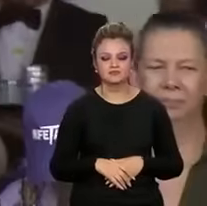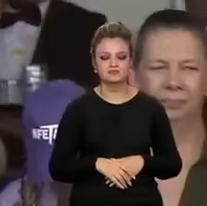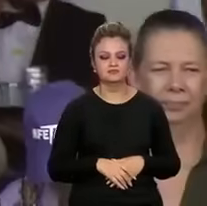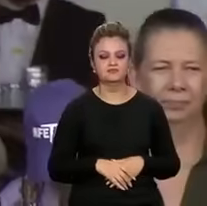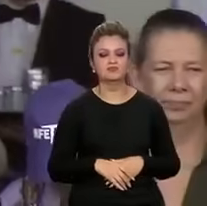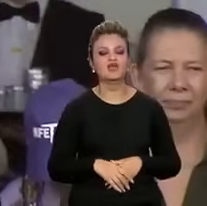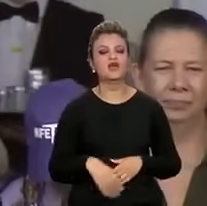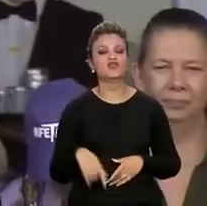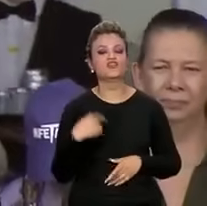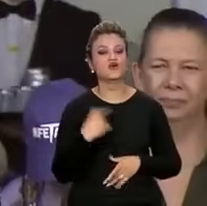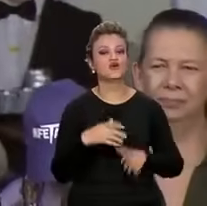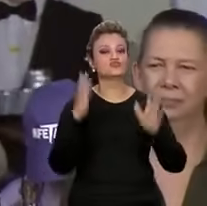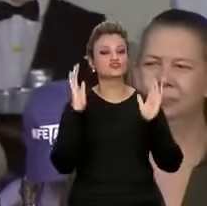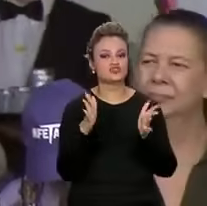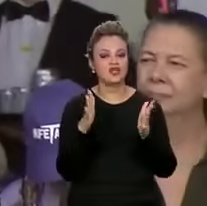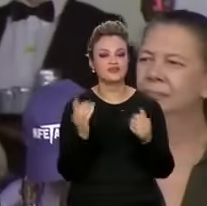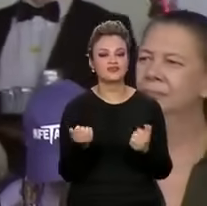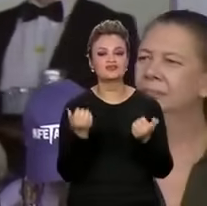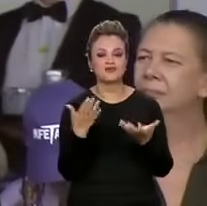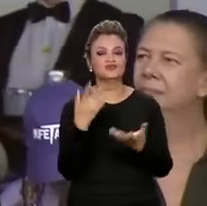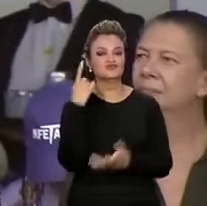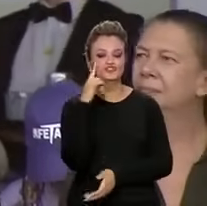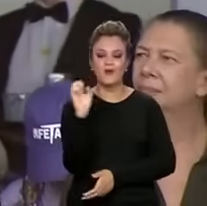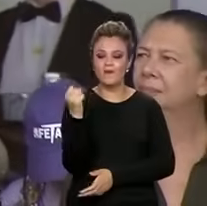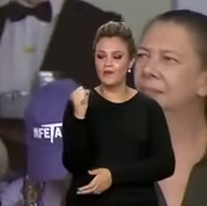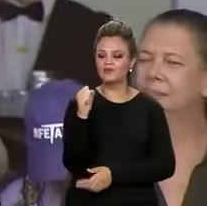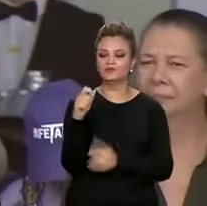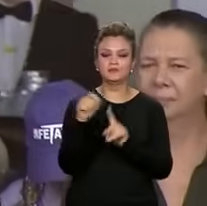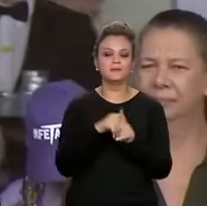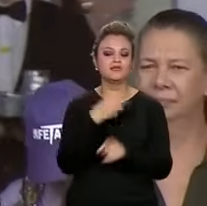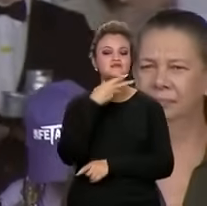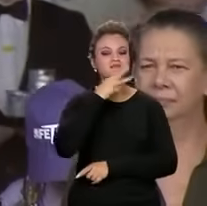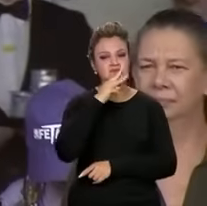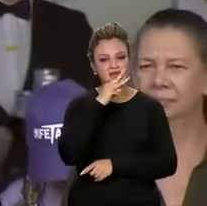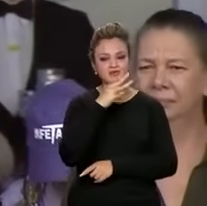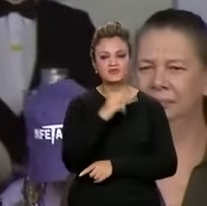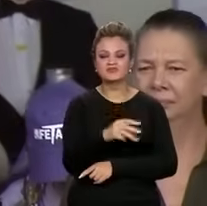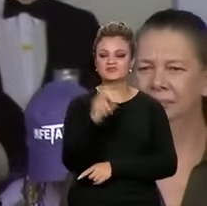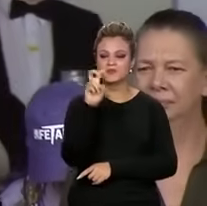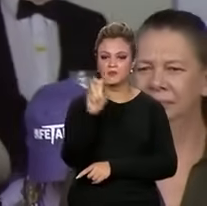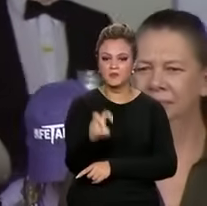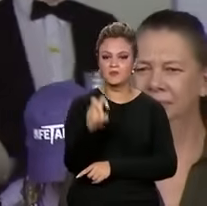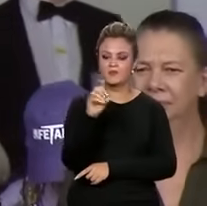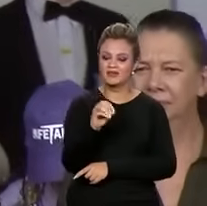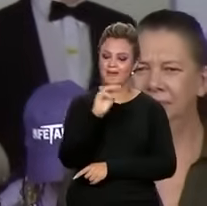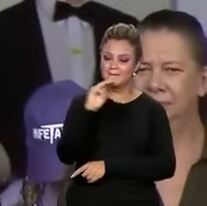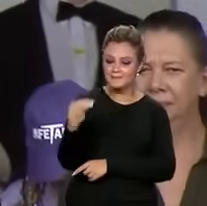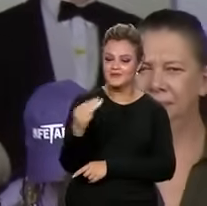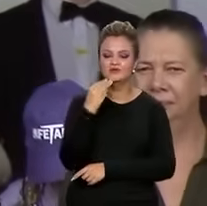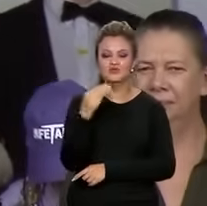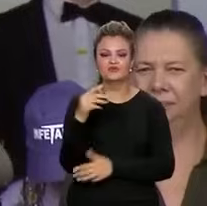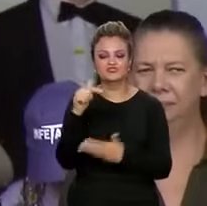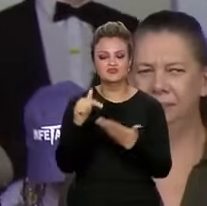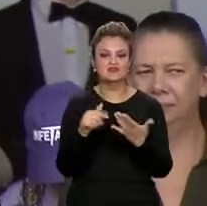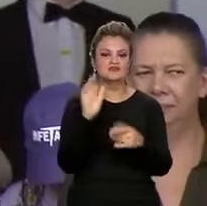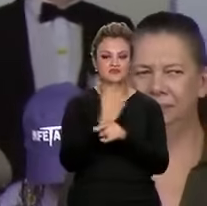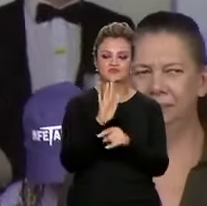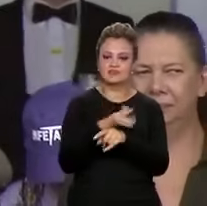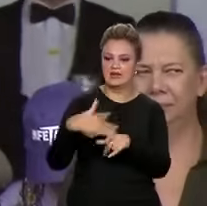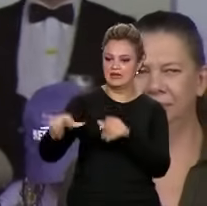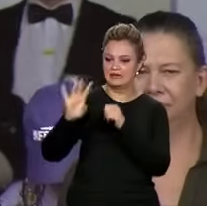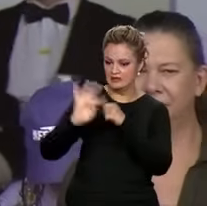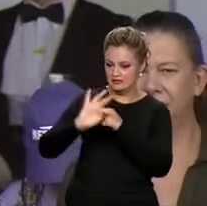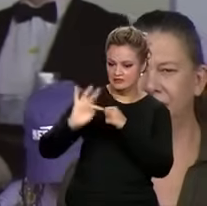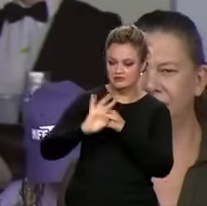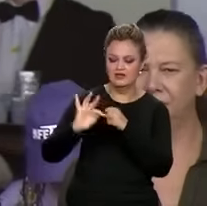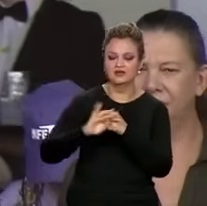nós já entregamos no dia oito de Março 50 milhões de assistência técnica